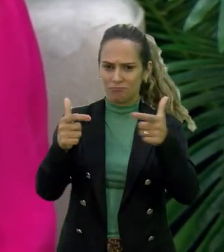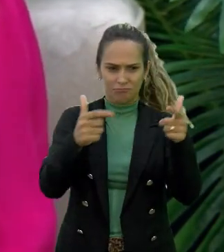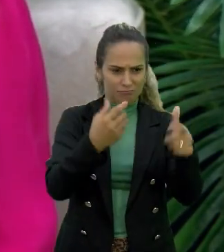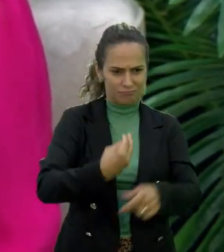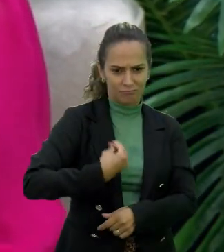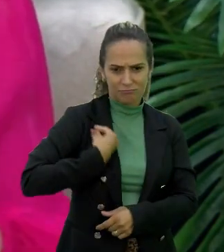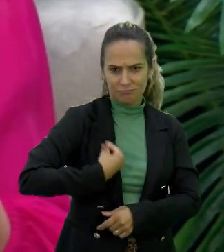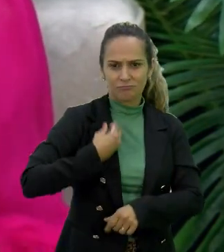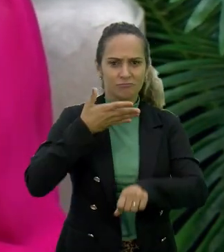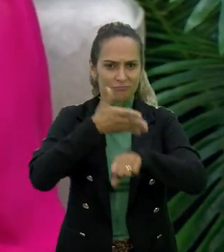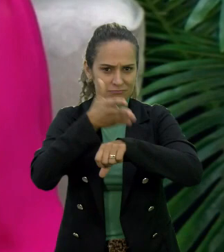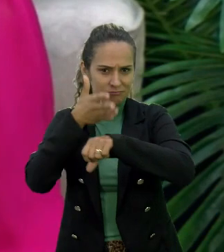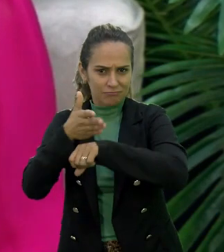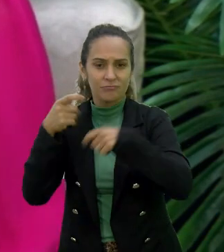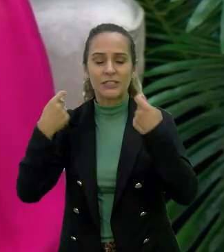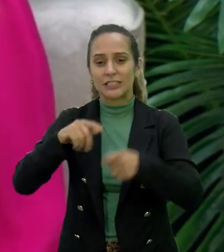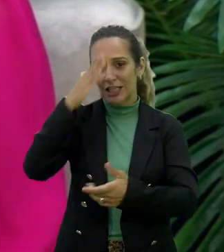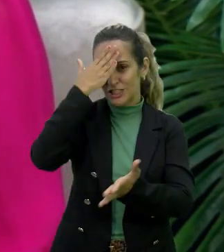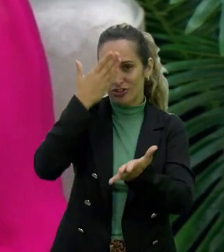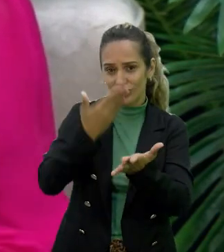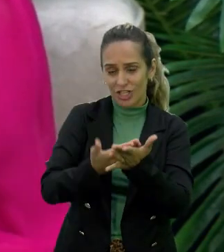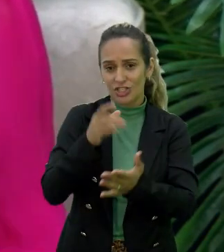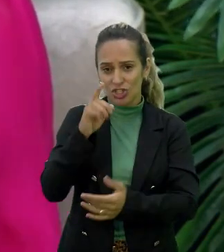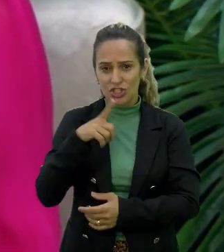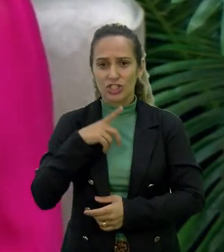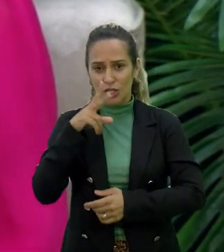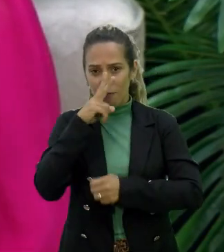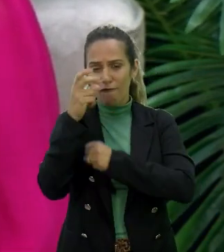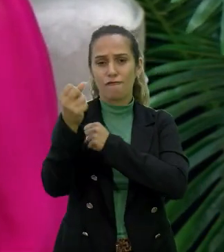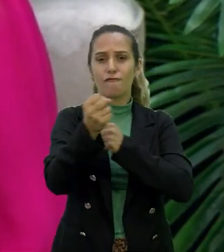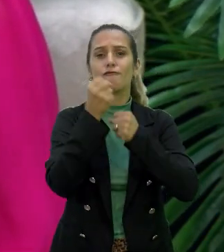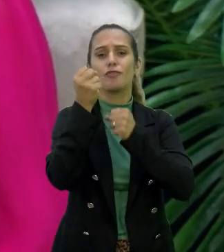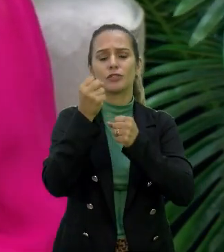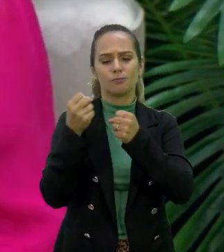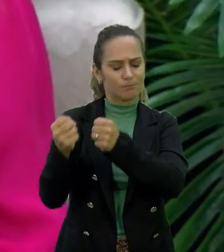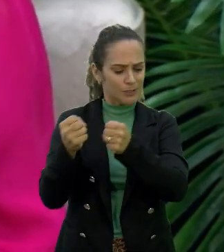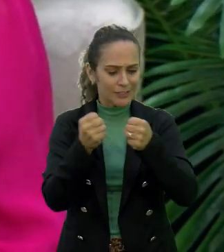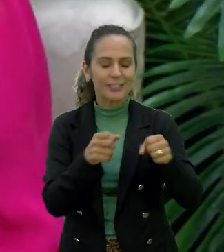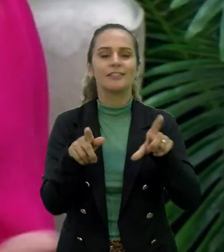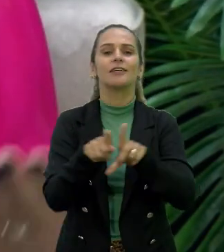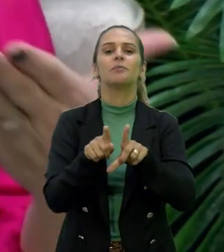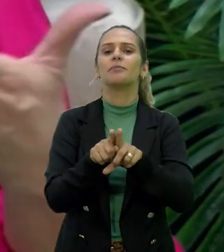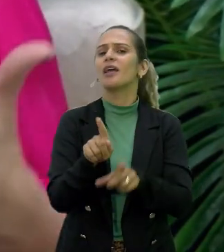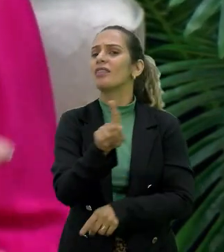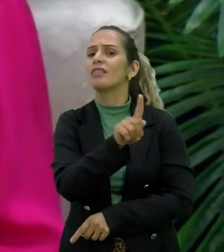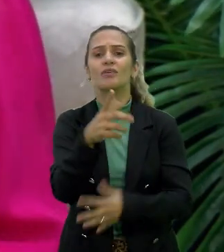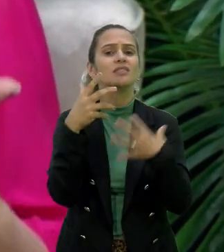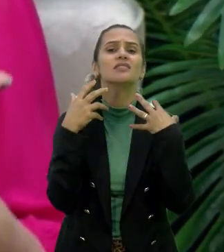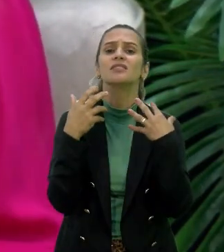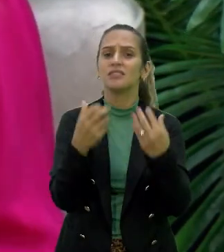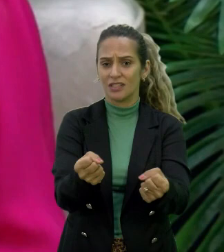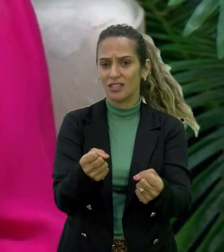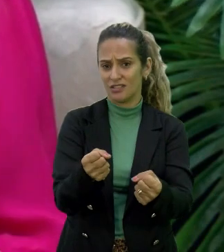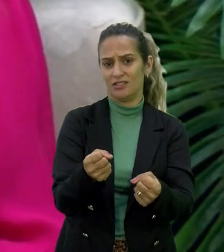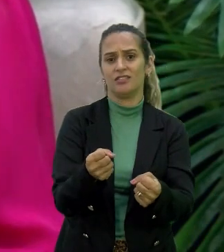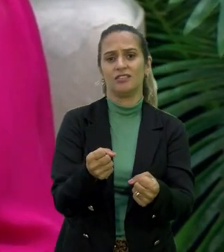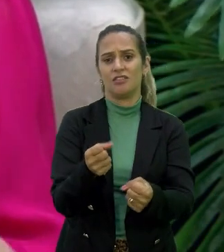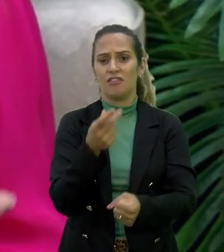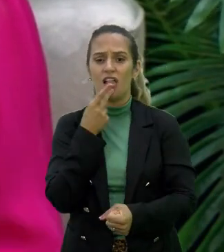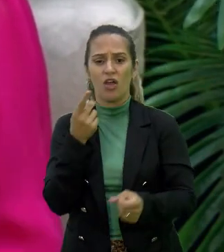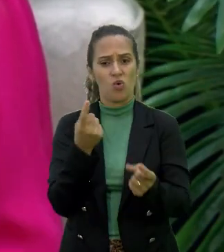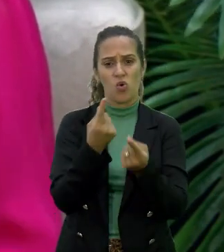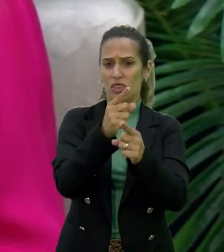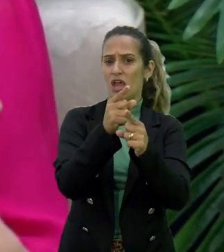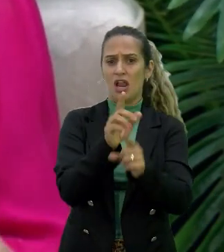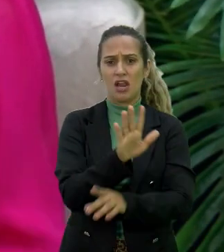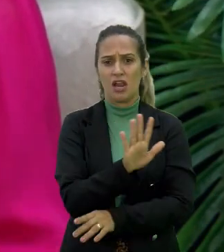nós quisermos a gente só precisa acreditar a gente tem uma força muito grande e um poder muito grande não deixa que ninguém diga